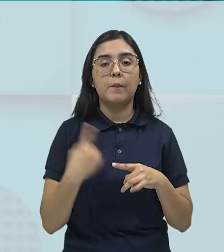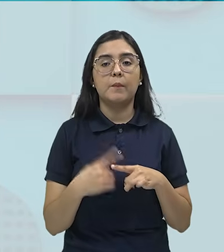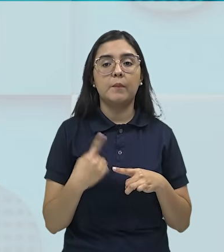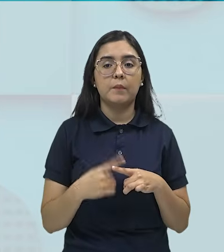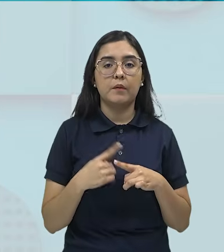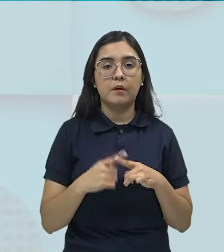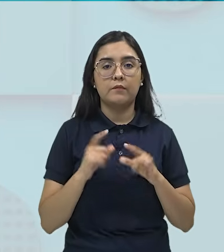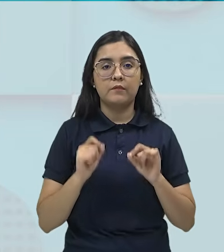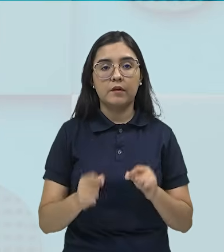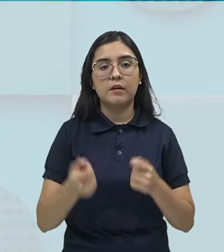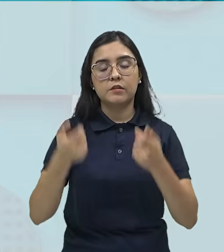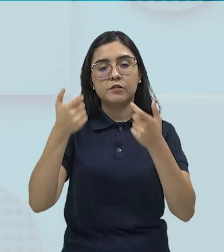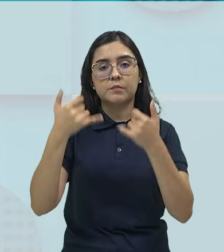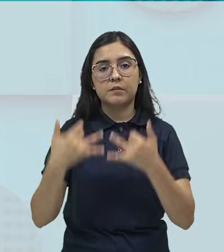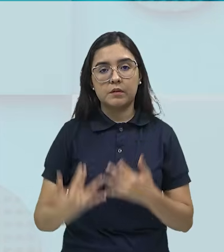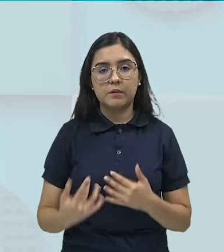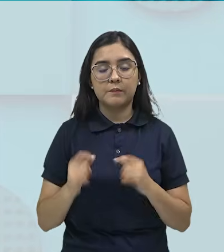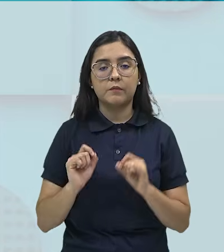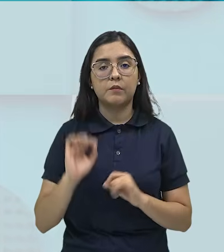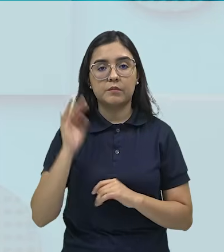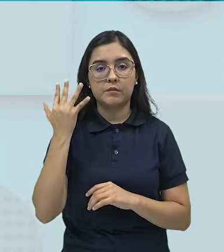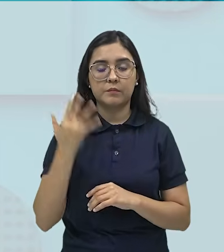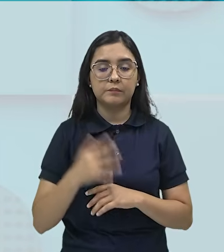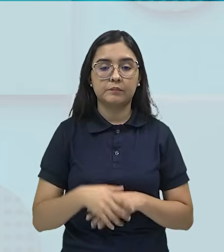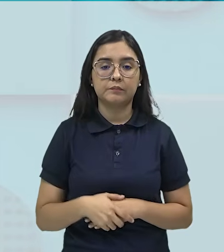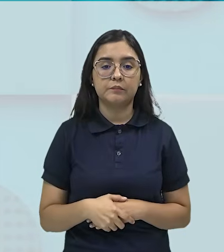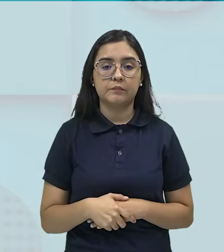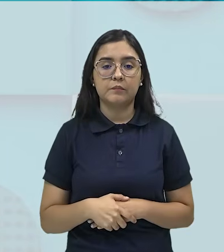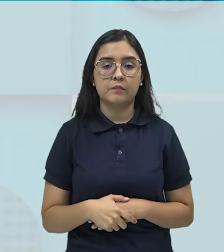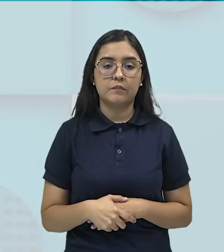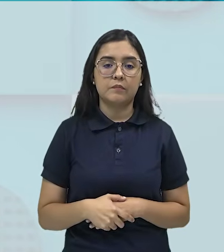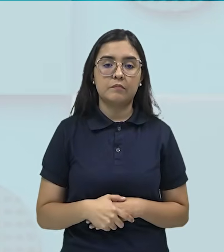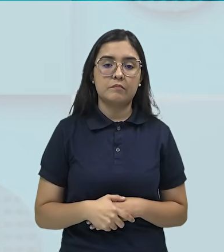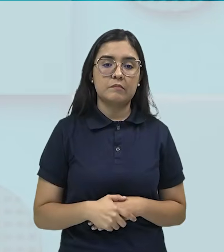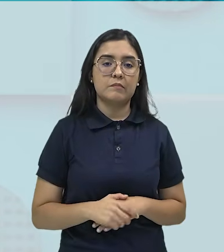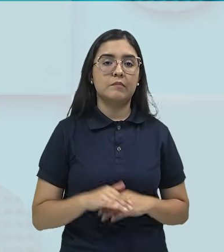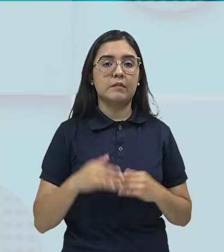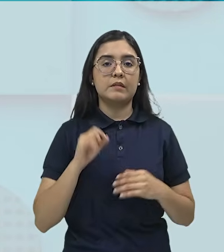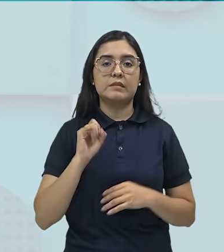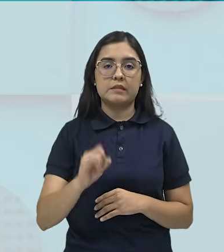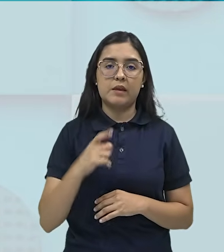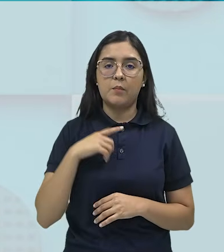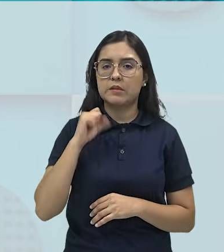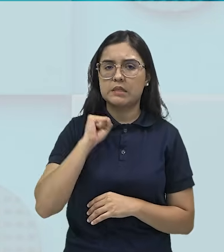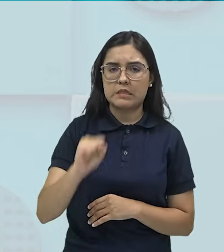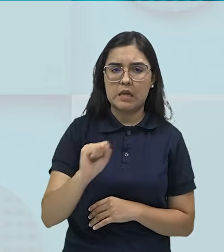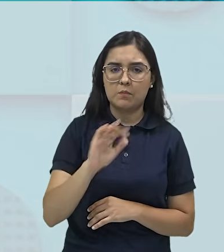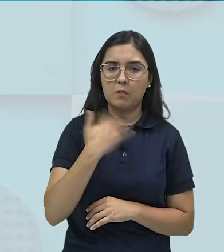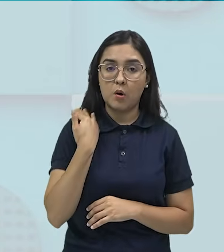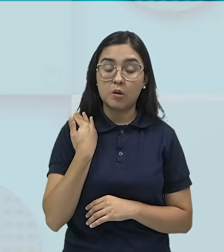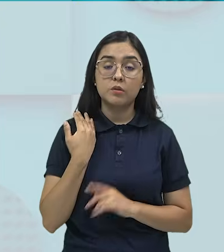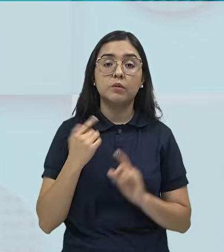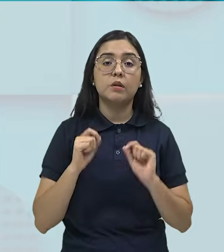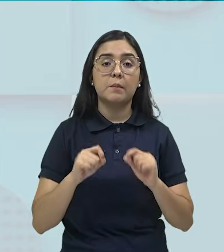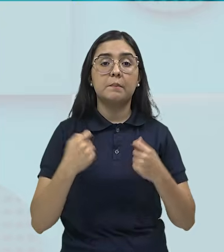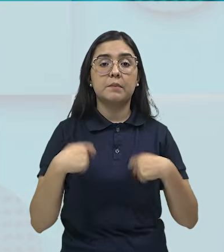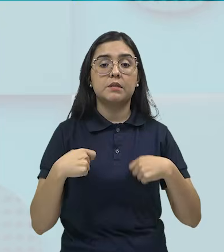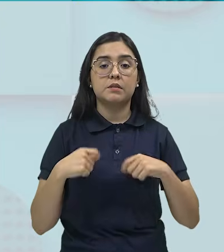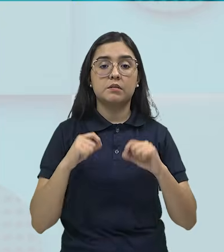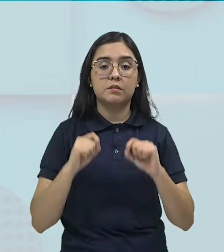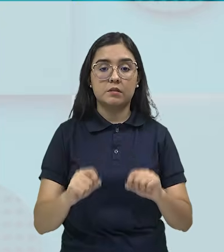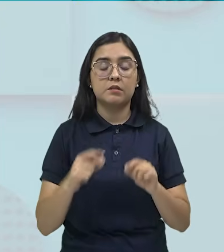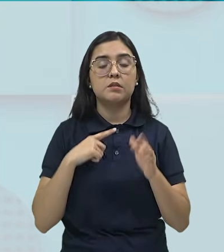justamente justificar o fato ocorrido. Quando é uma questão de um assassinato, aí deverá acontecer o quê?